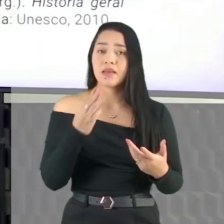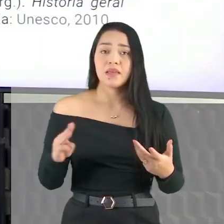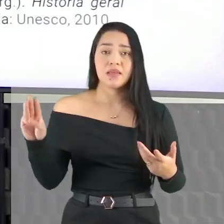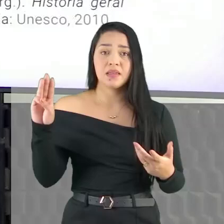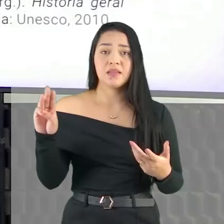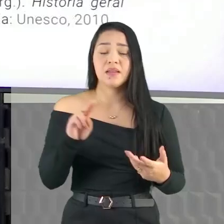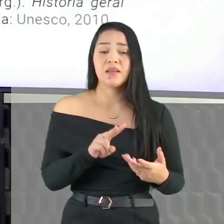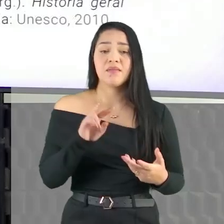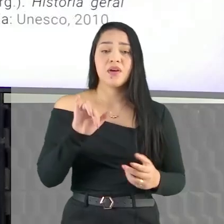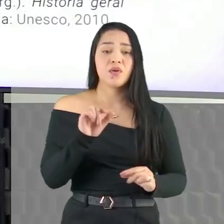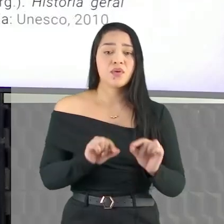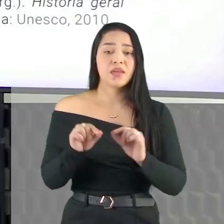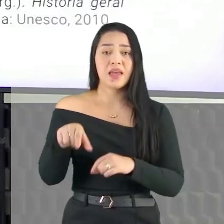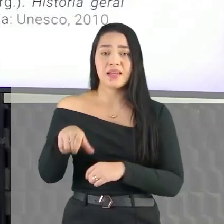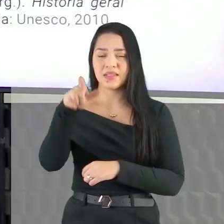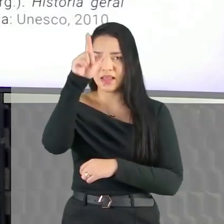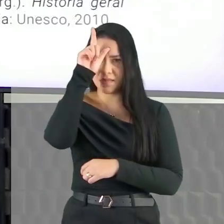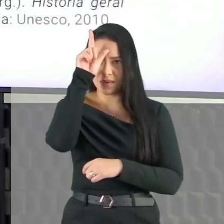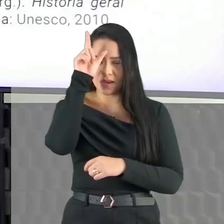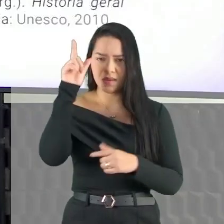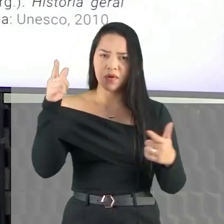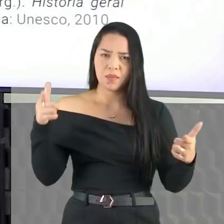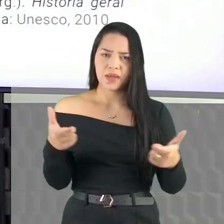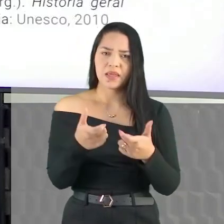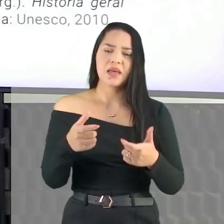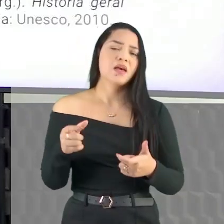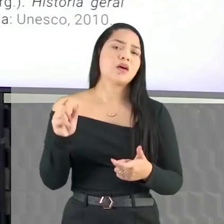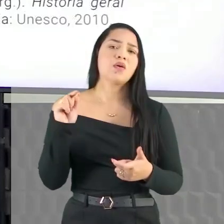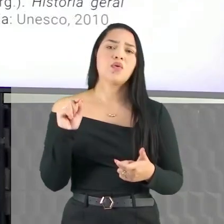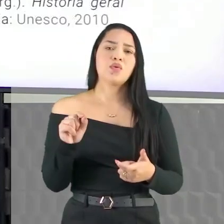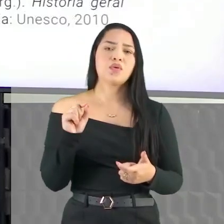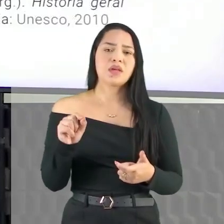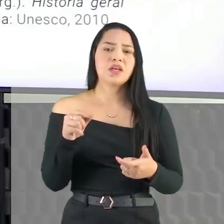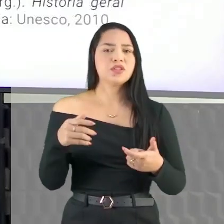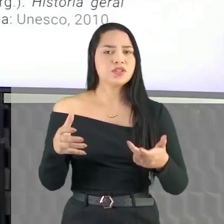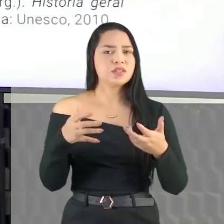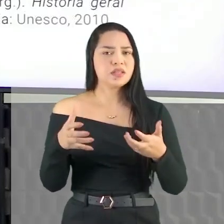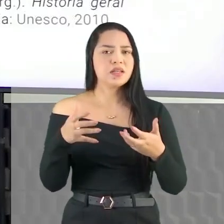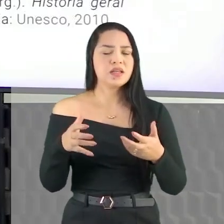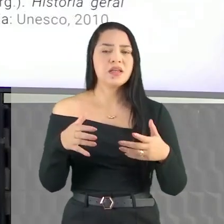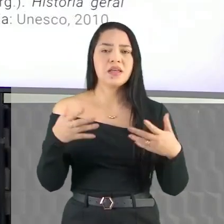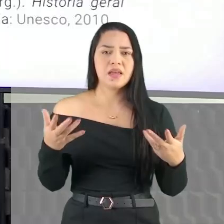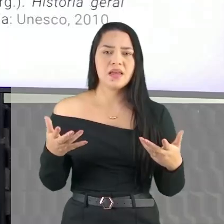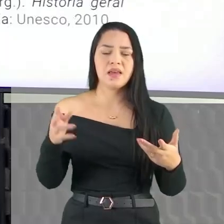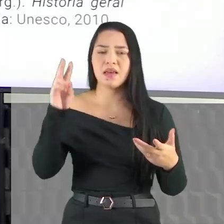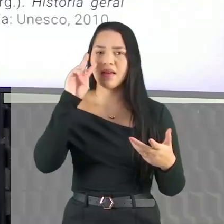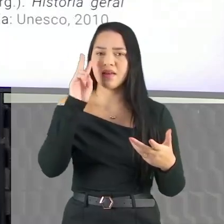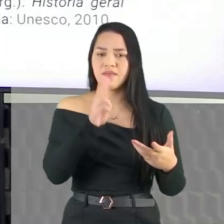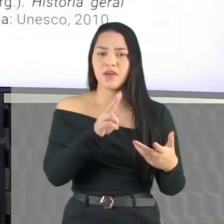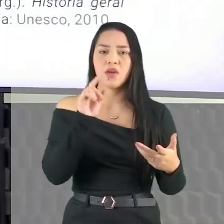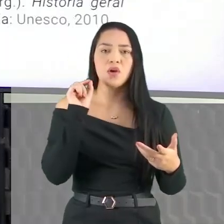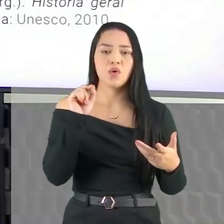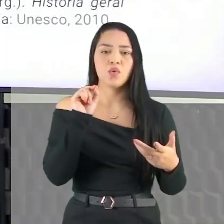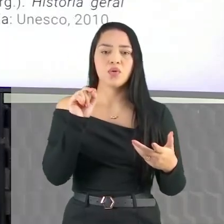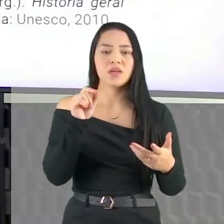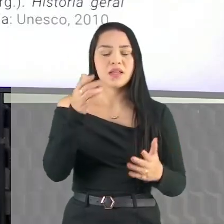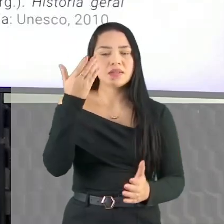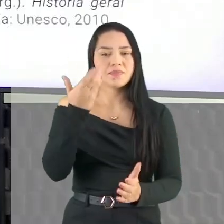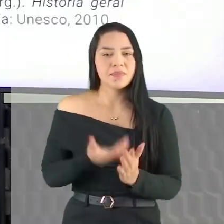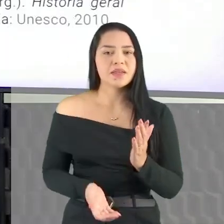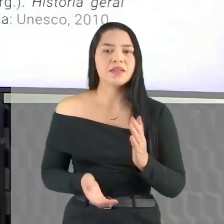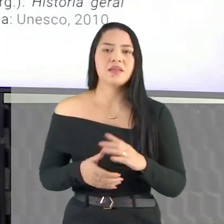ele vai levar essa Alemanha para uma guerra na perspectiva de tentar reaver aquilo que eles perderam,